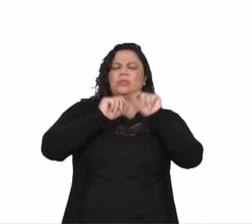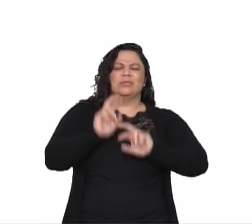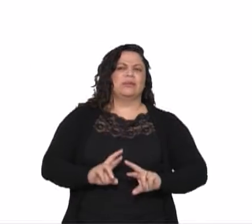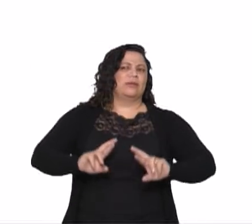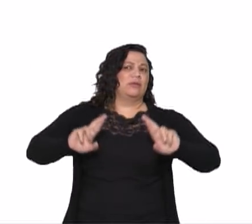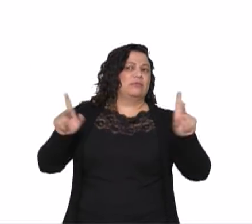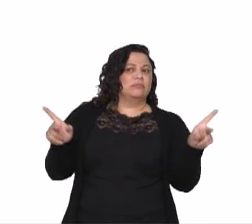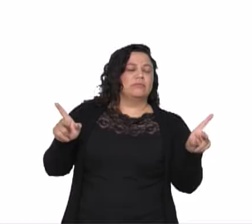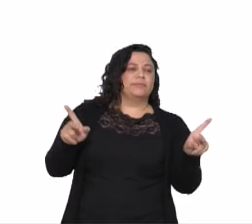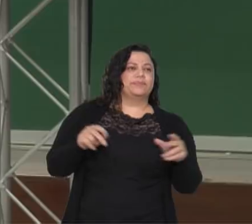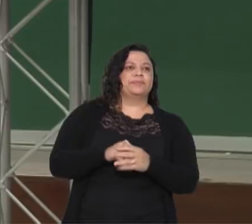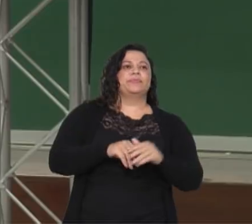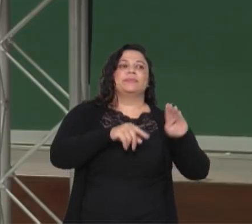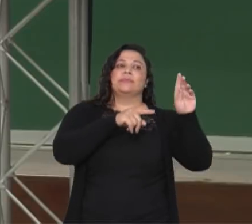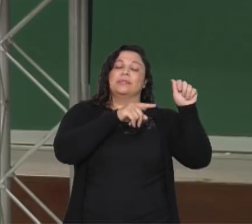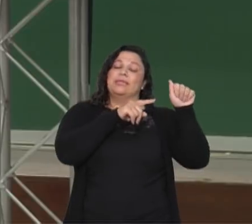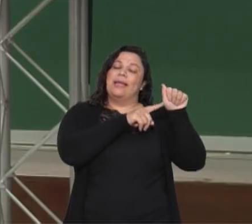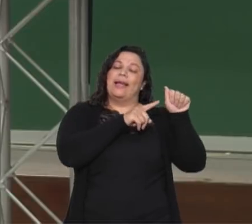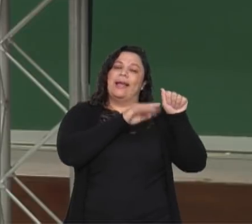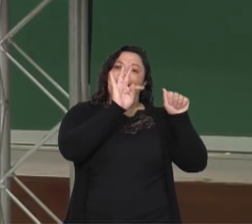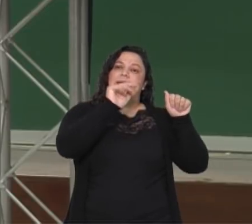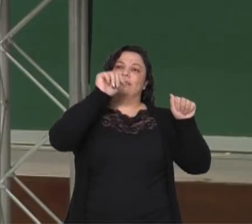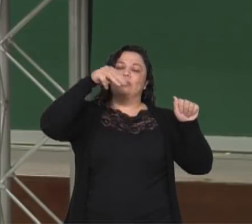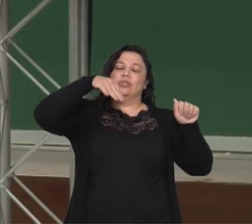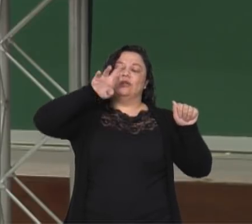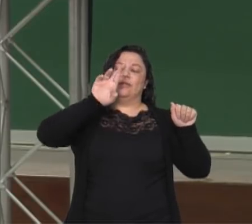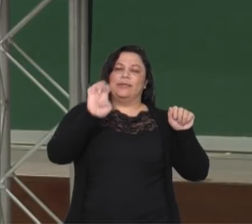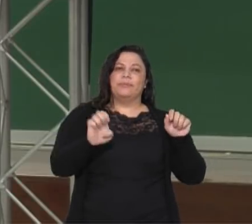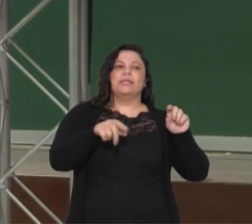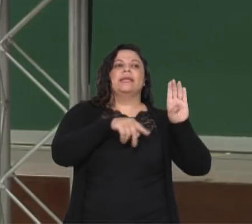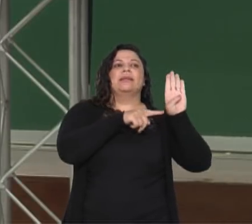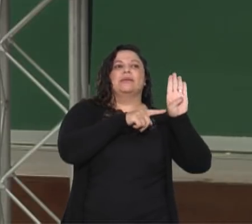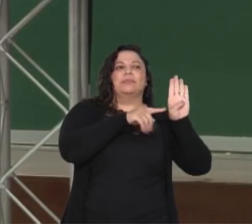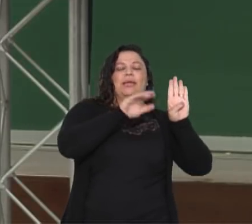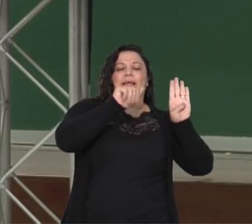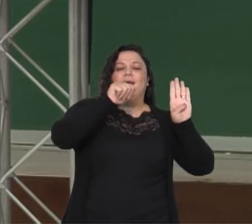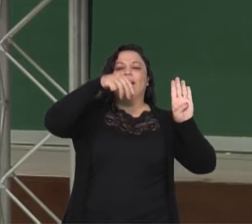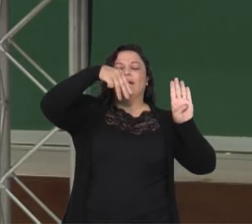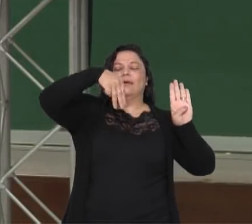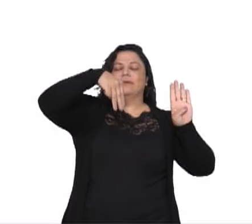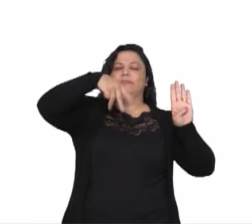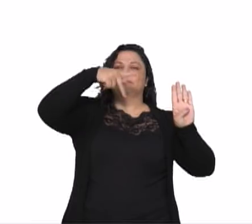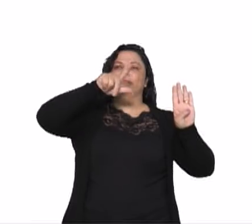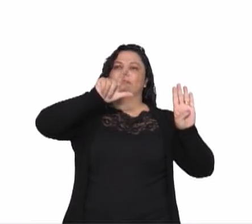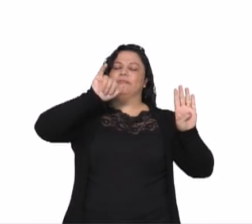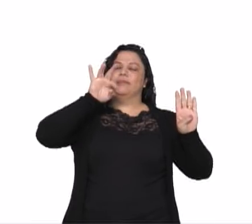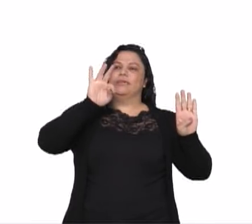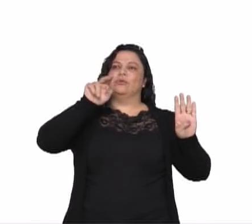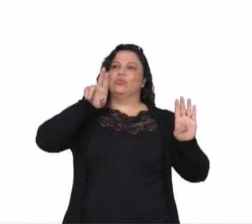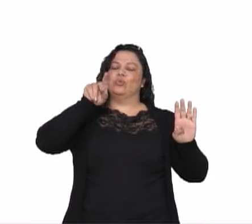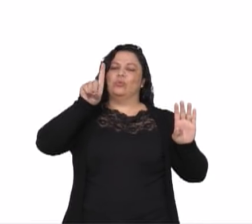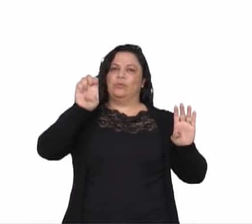A, o timbre, B, a amplitude. Vou aguardar vocês pensarem um pouquinho na resposta.